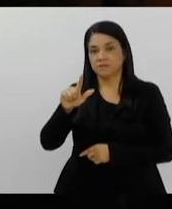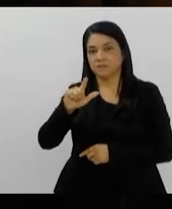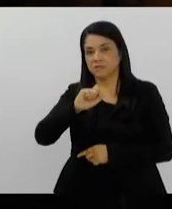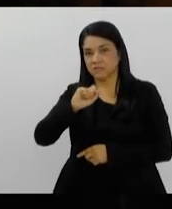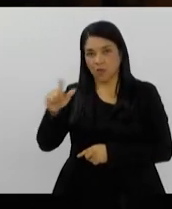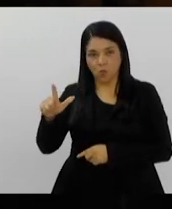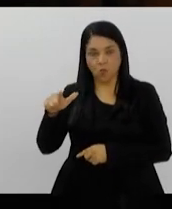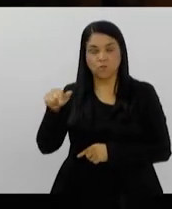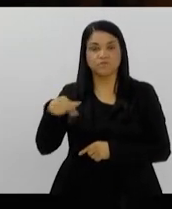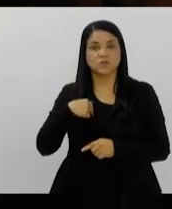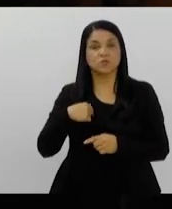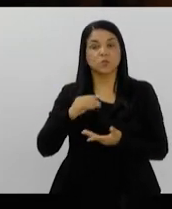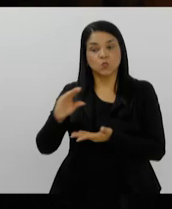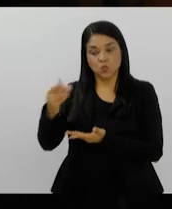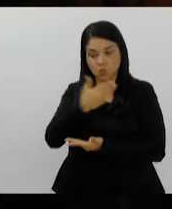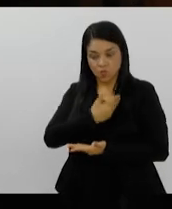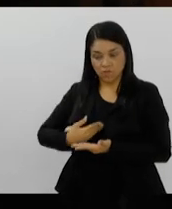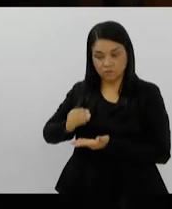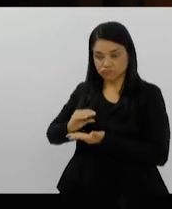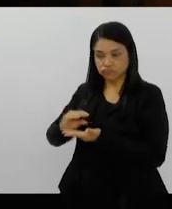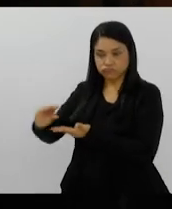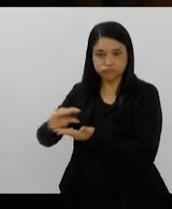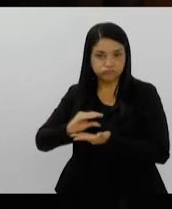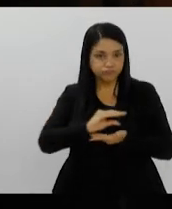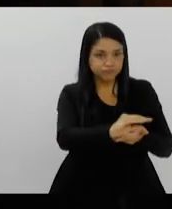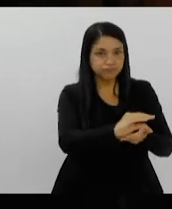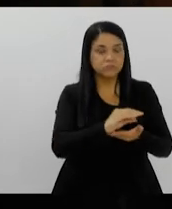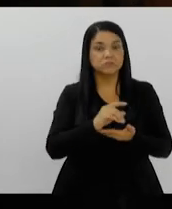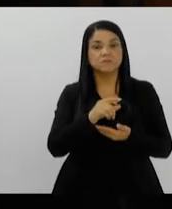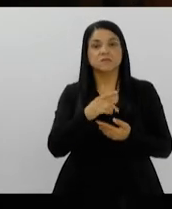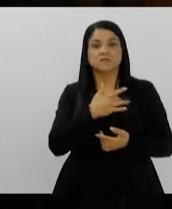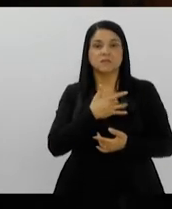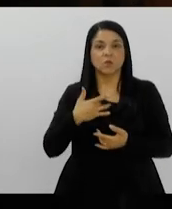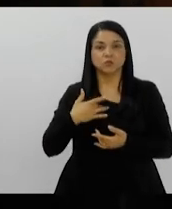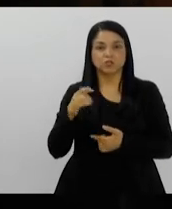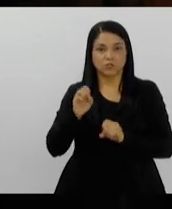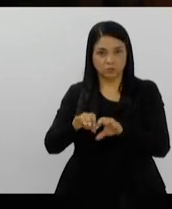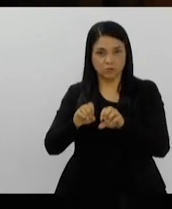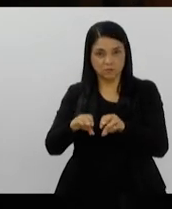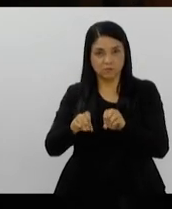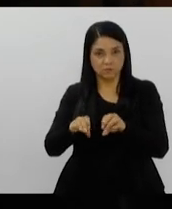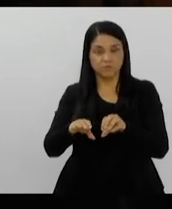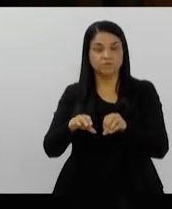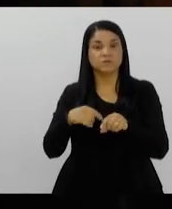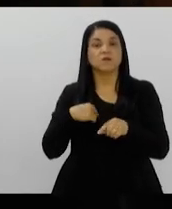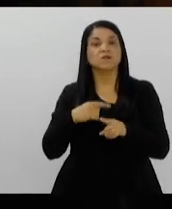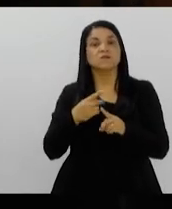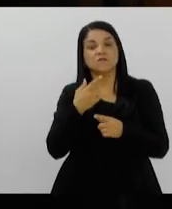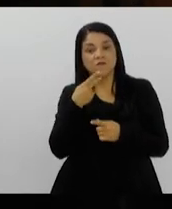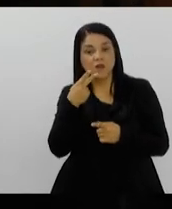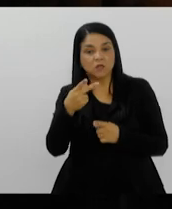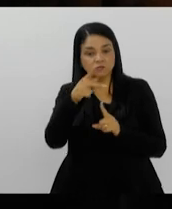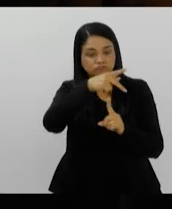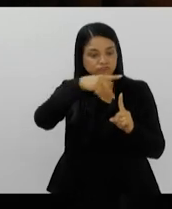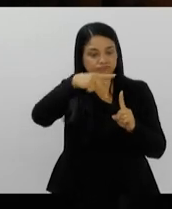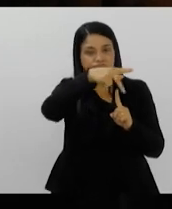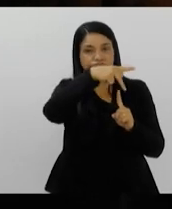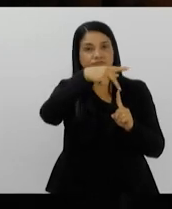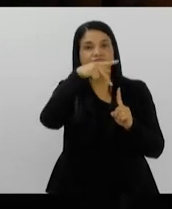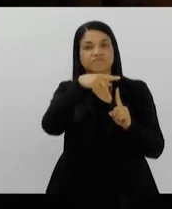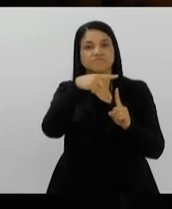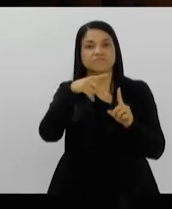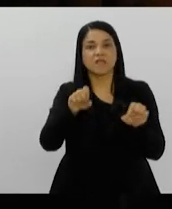não repassa o que tem que repassar para a educação e para a saúde, dizendo que se tirar dinheiro do Rio Previdência, o Rio Previdência vai